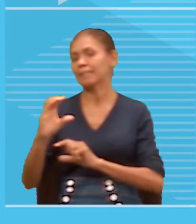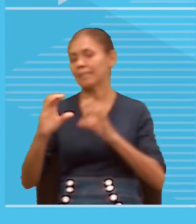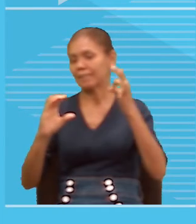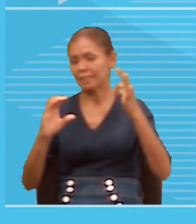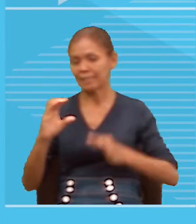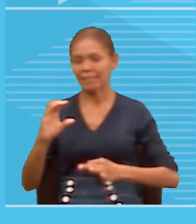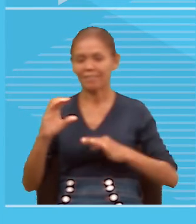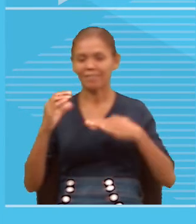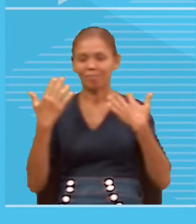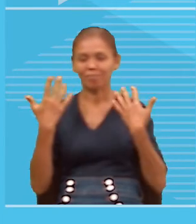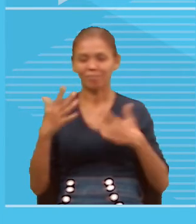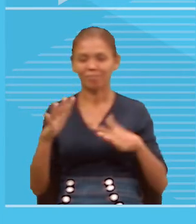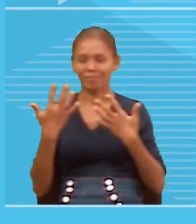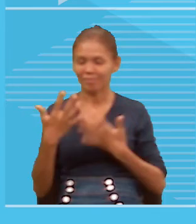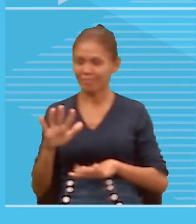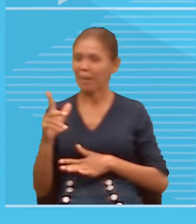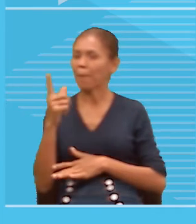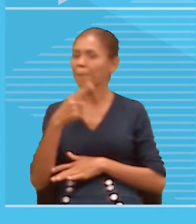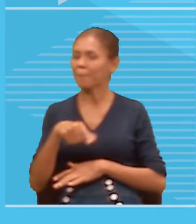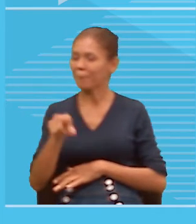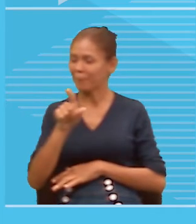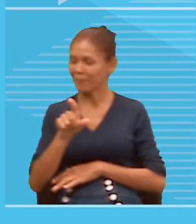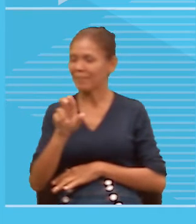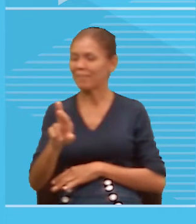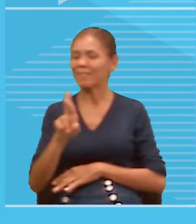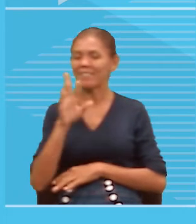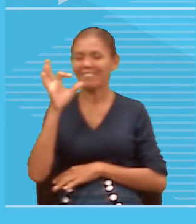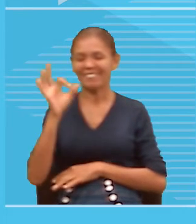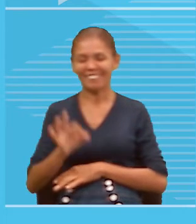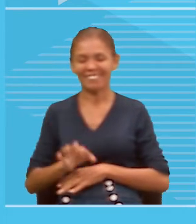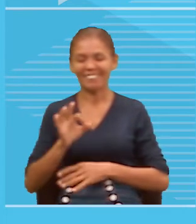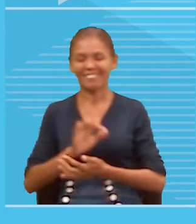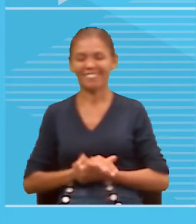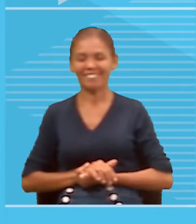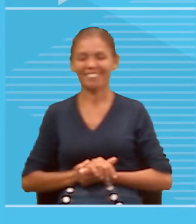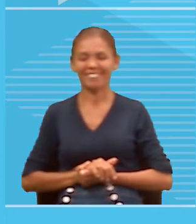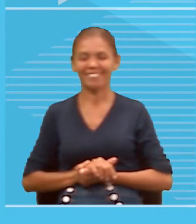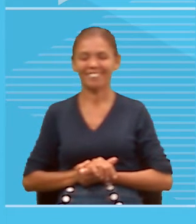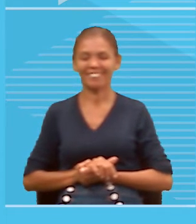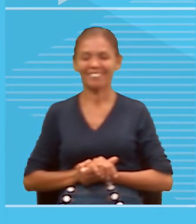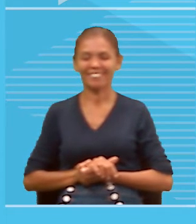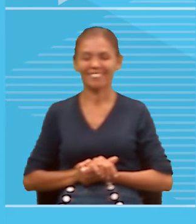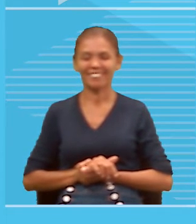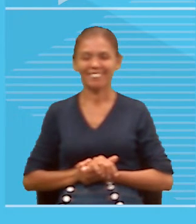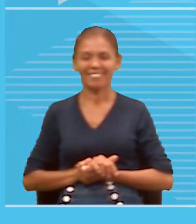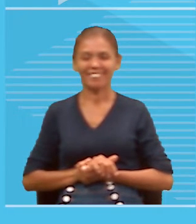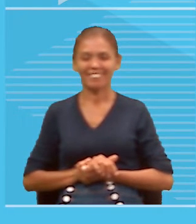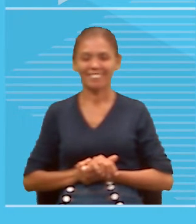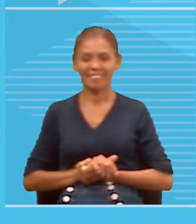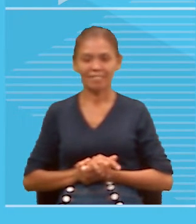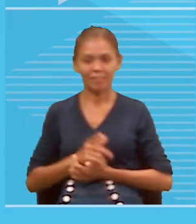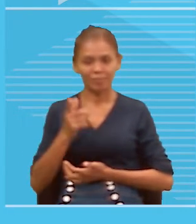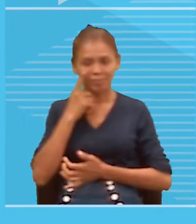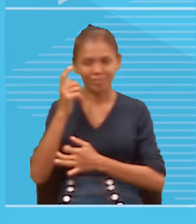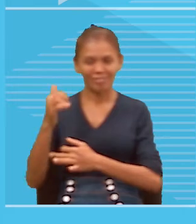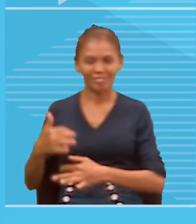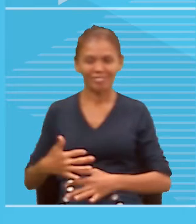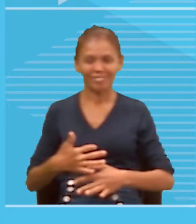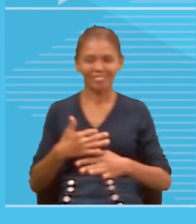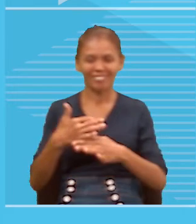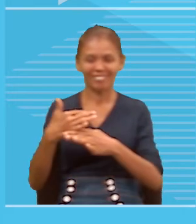Caramba vocês acertaram isso vieram antes dos Mamis Oi Antônio